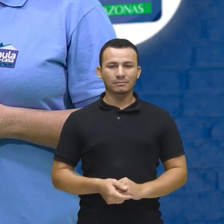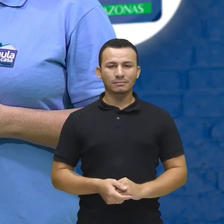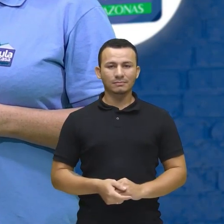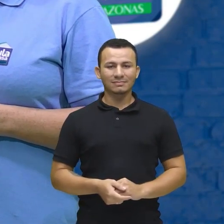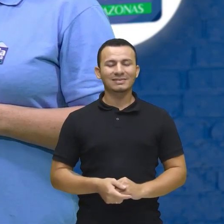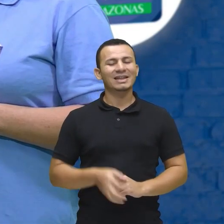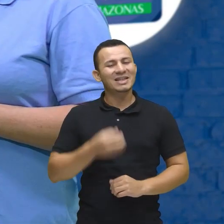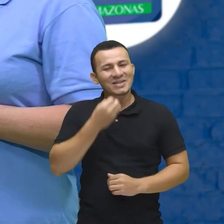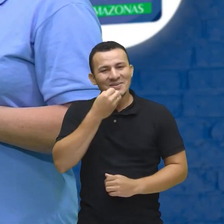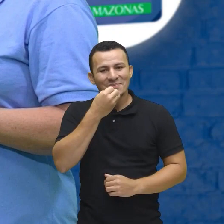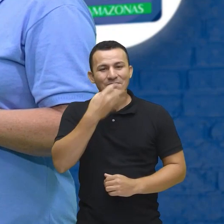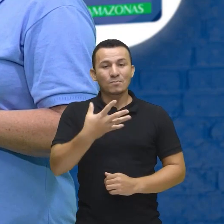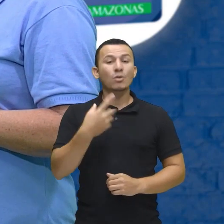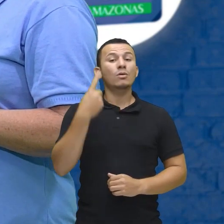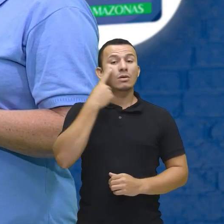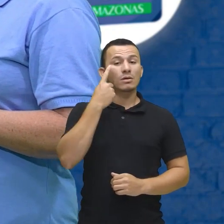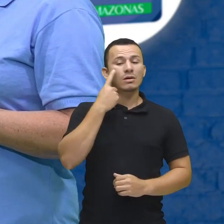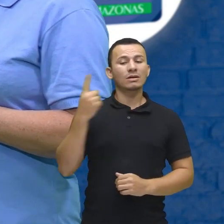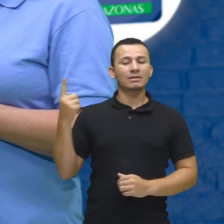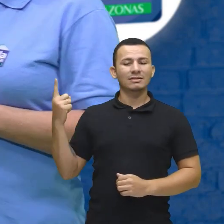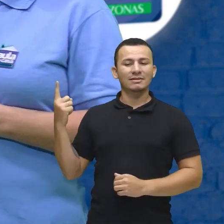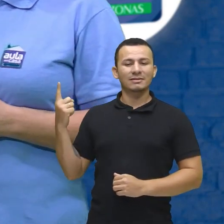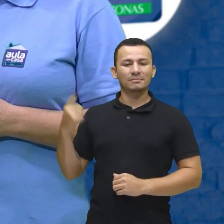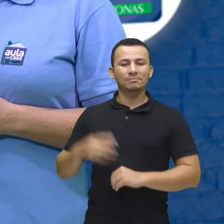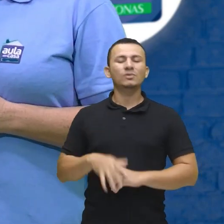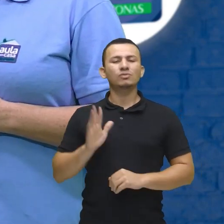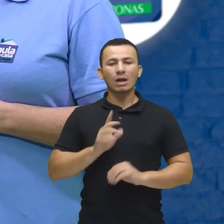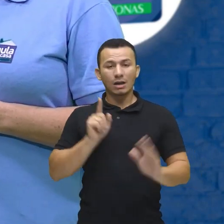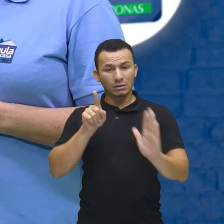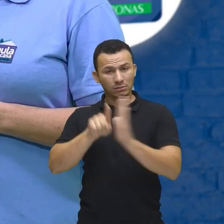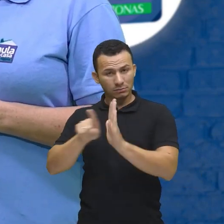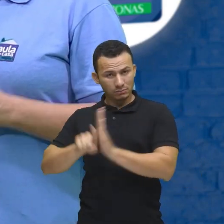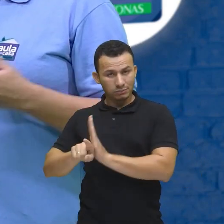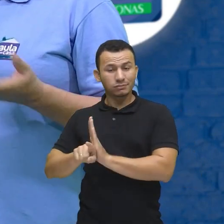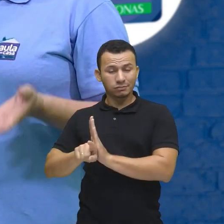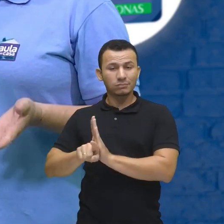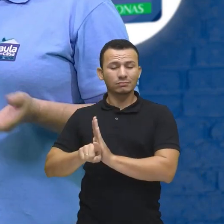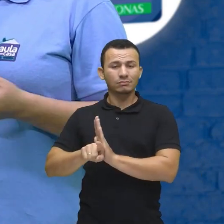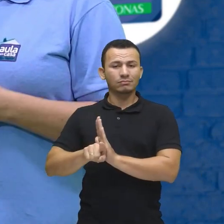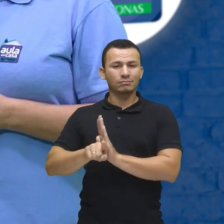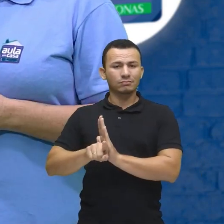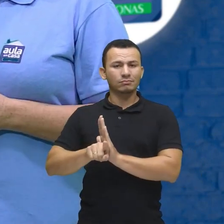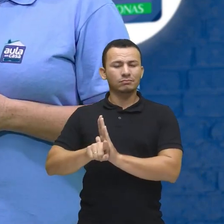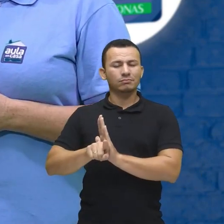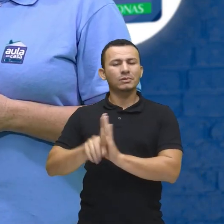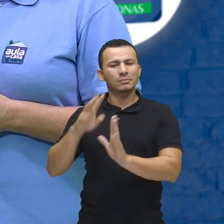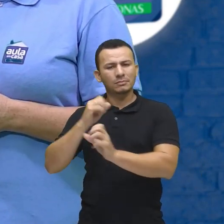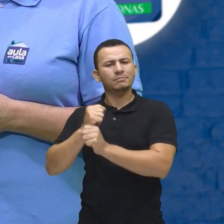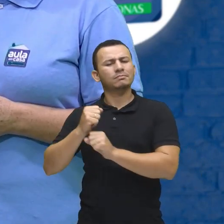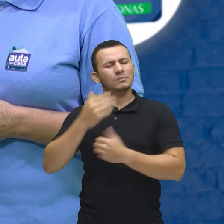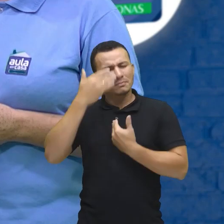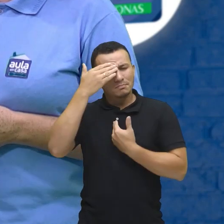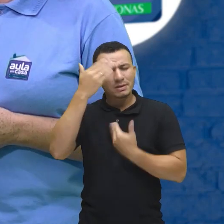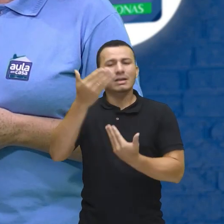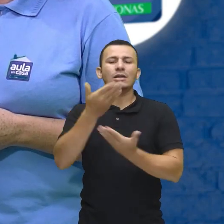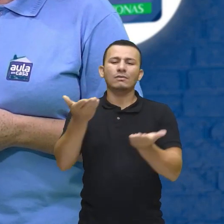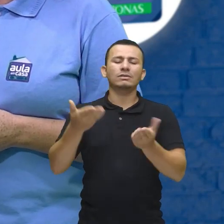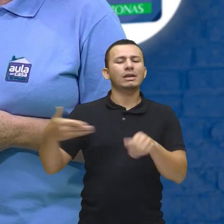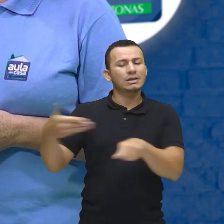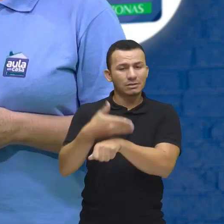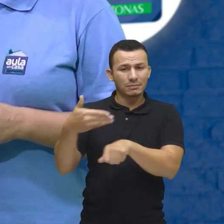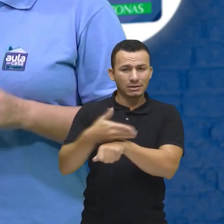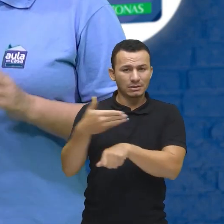Muito bem, aqui nós temos né, as questões que foram resultados. Eu agradeço aí a participação de